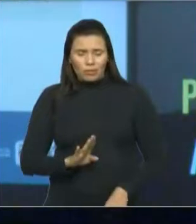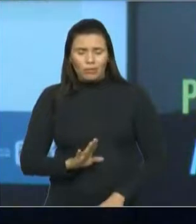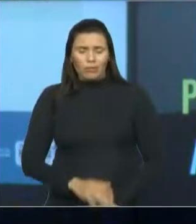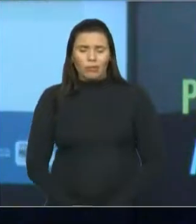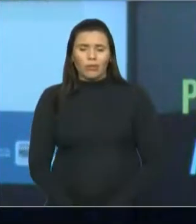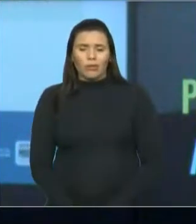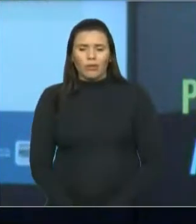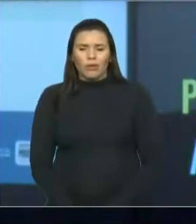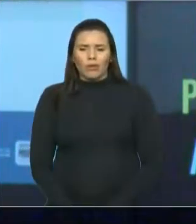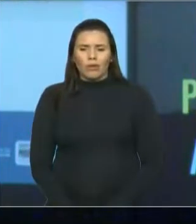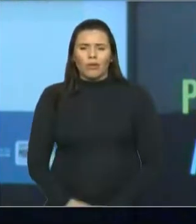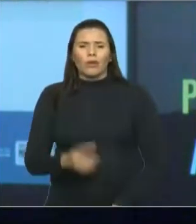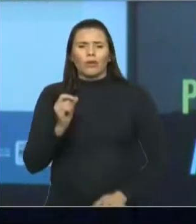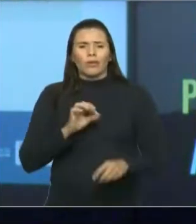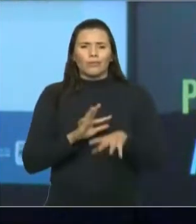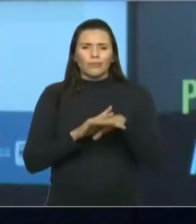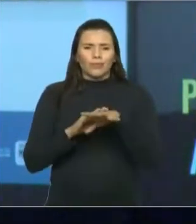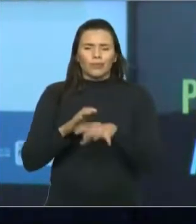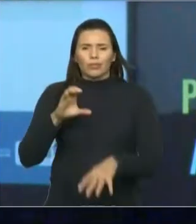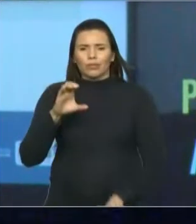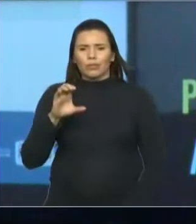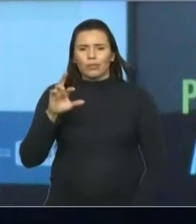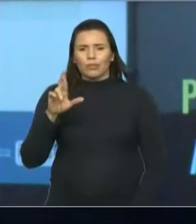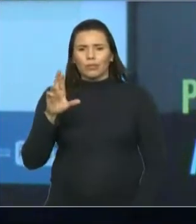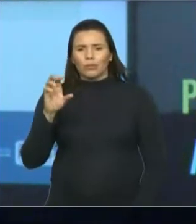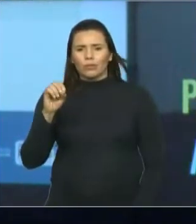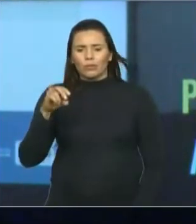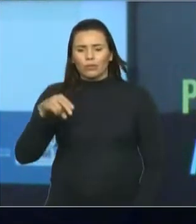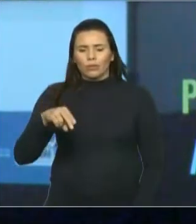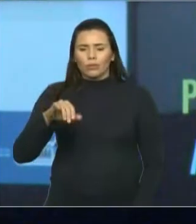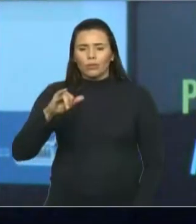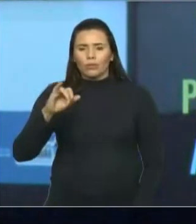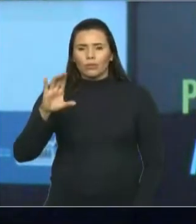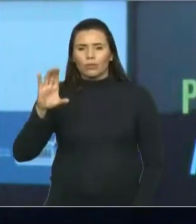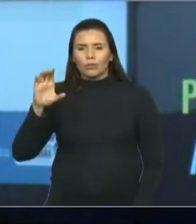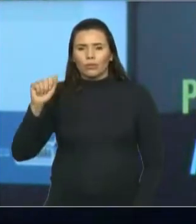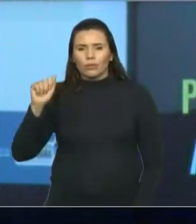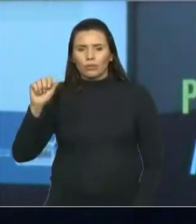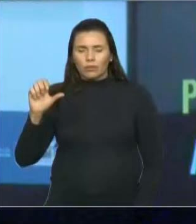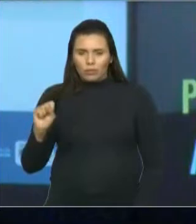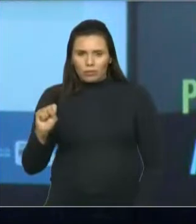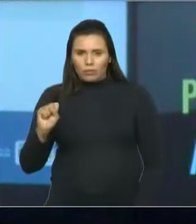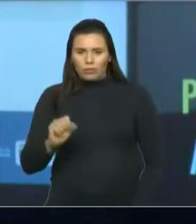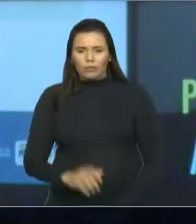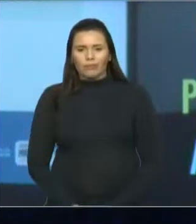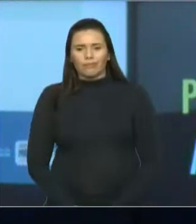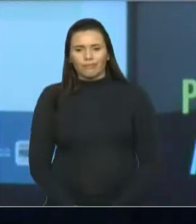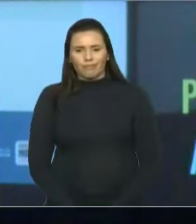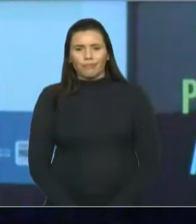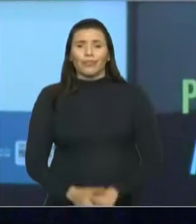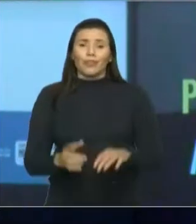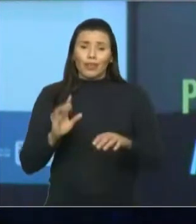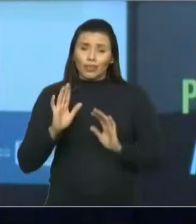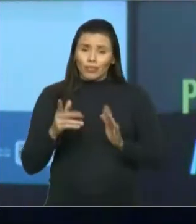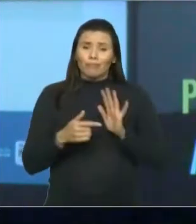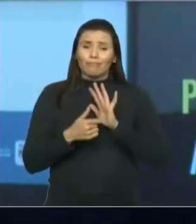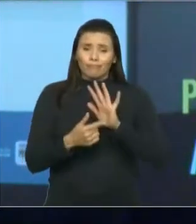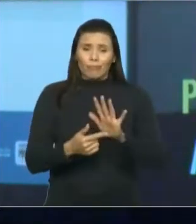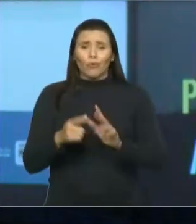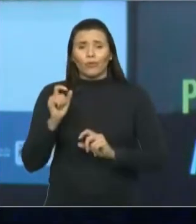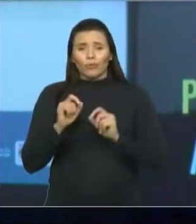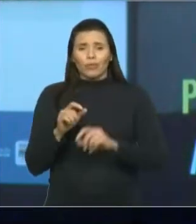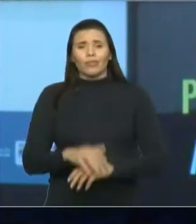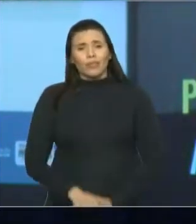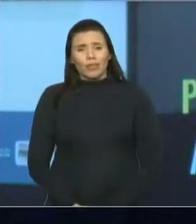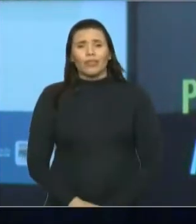com predominância de doenças crônicas. Isso também já dá um cenário do envelhecimento da nossa